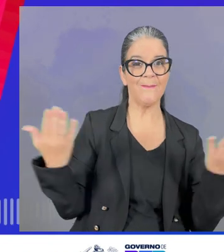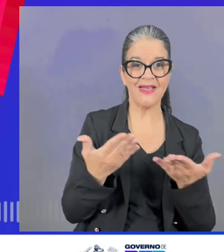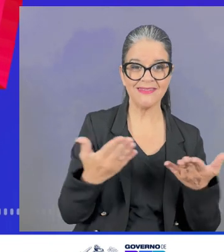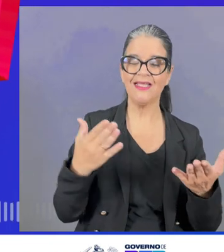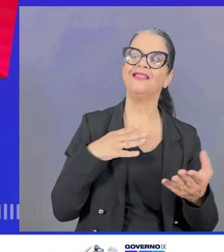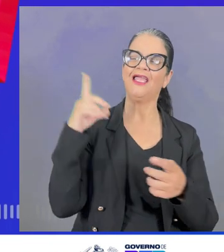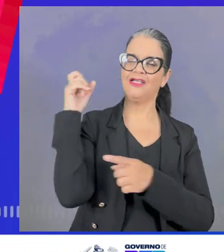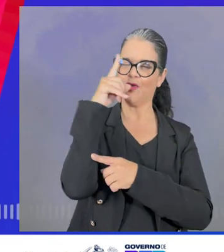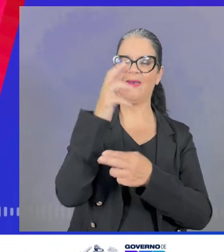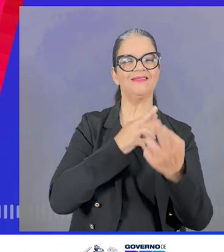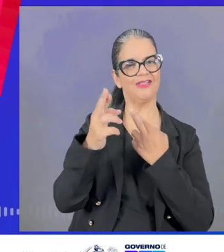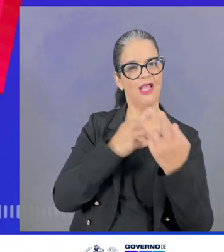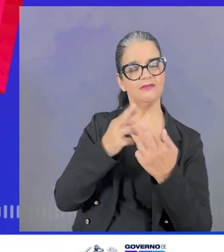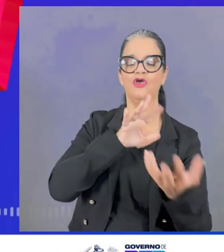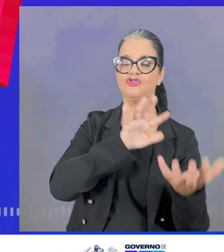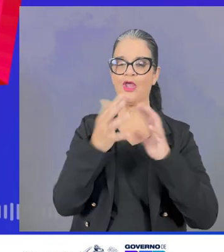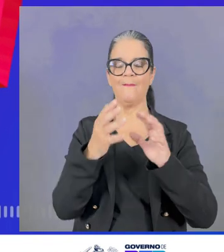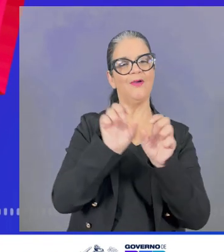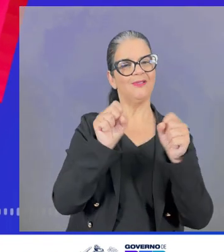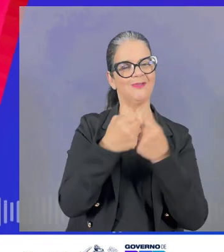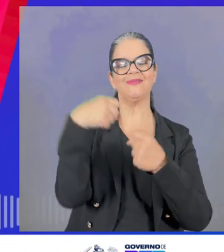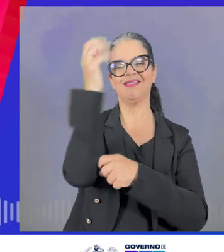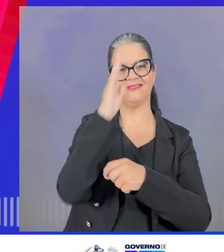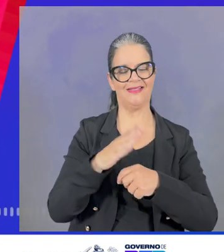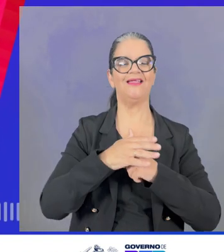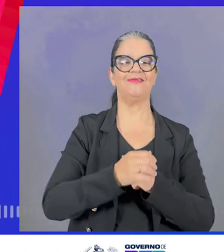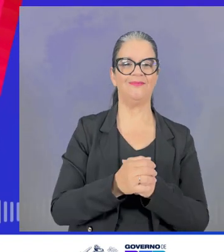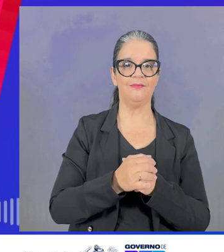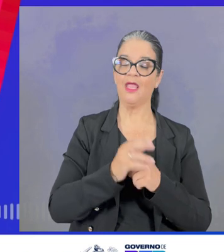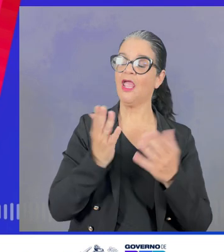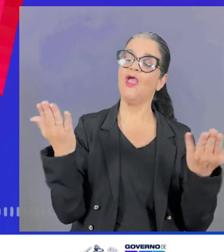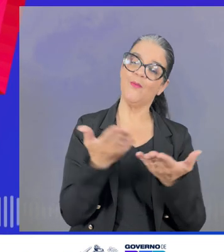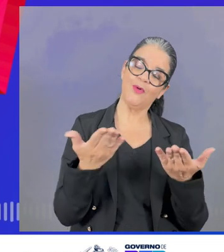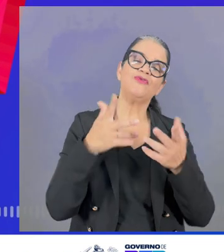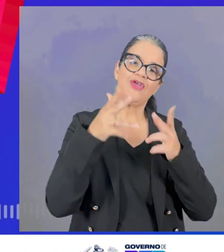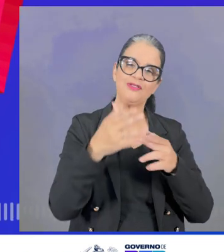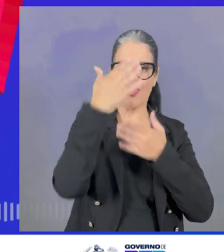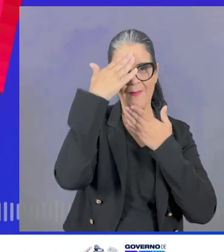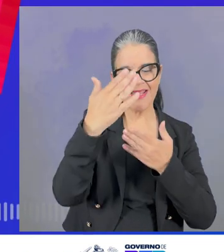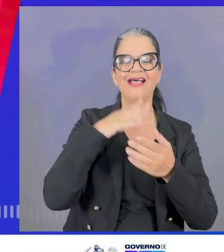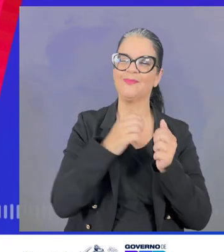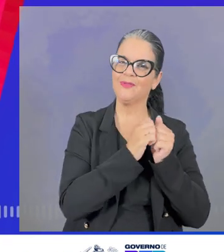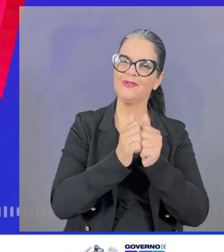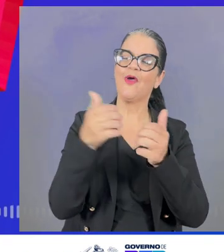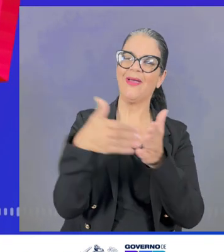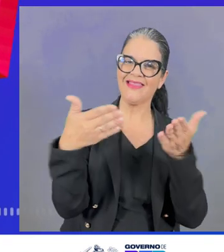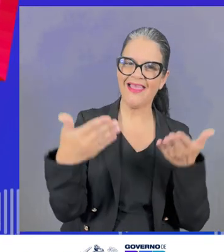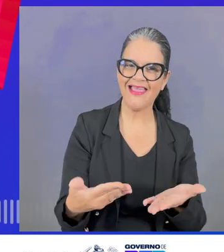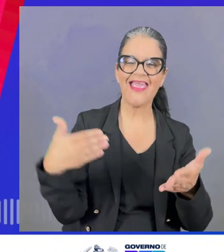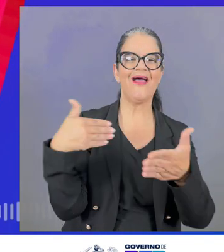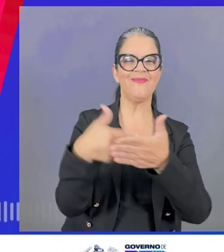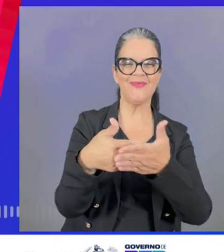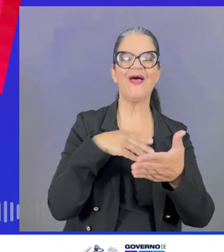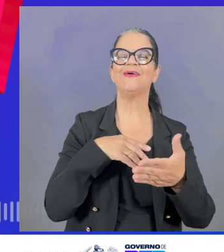complexas relações que moldam a sociedade brasileira e por hoje isso obrigado por nos Acompanhar até aqui e até o